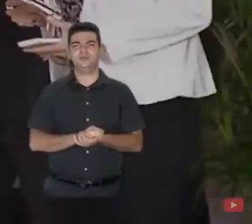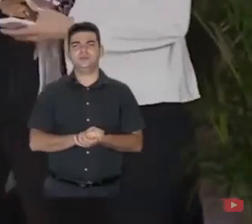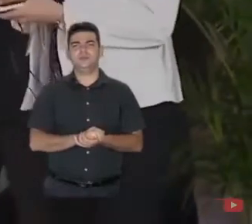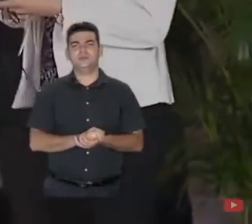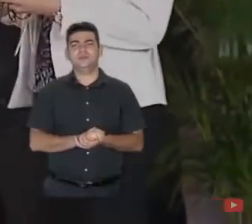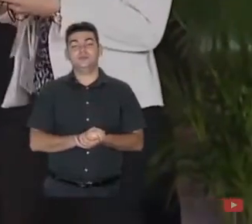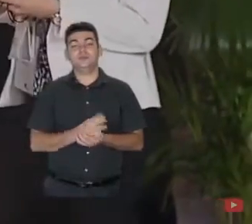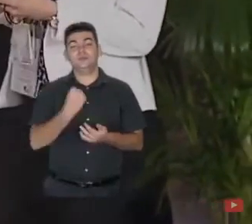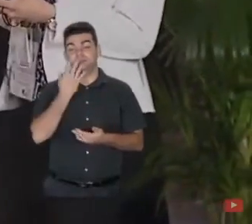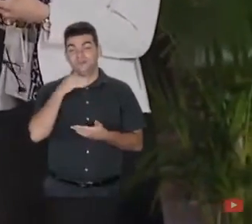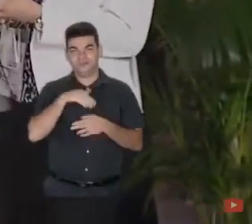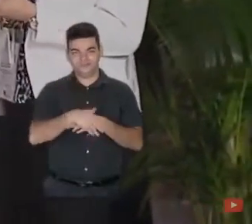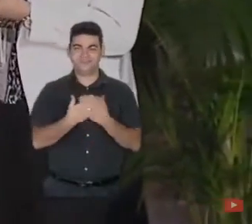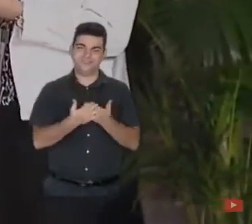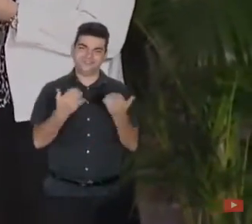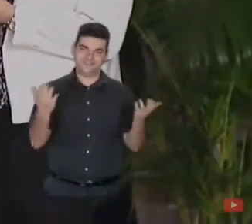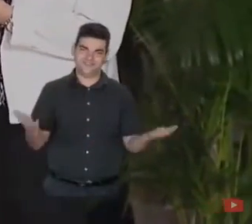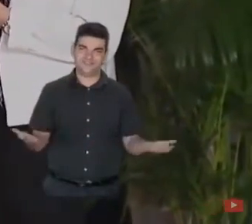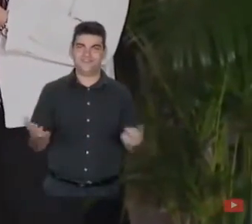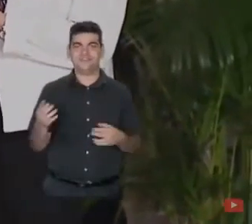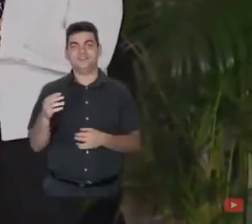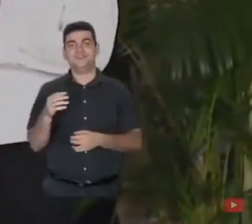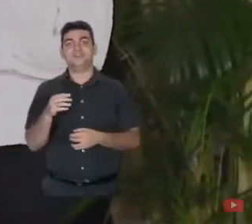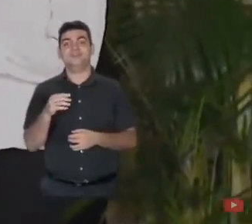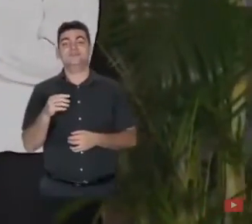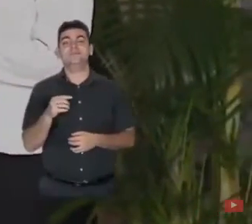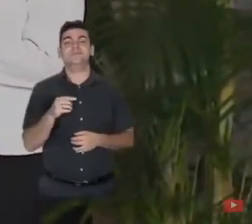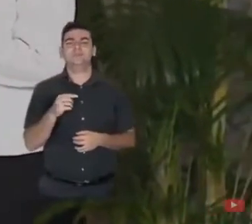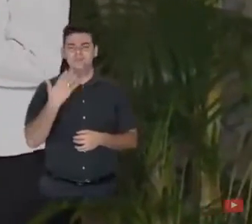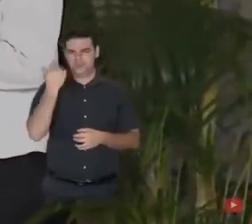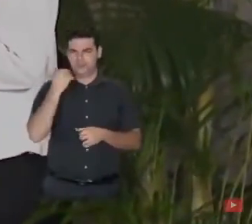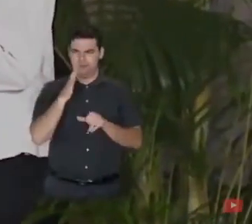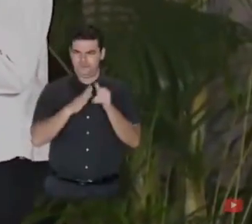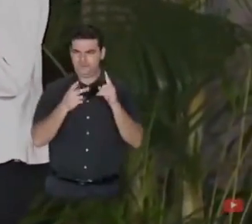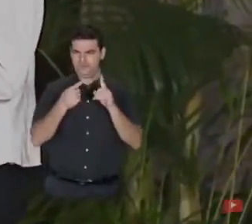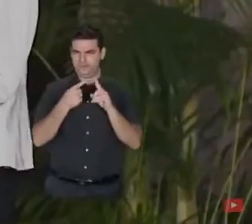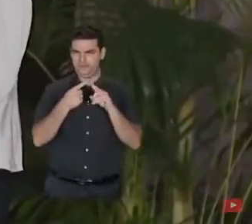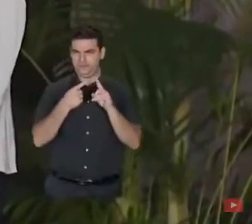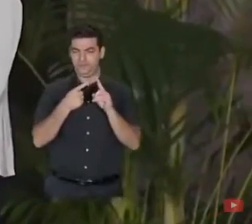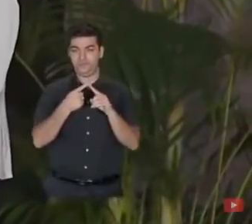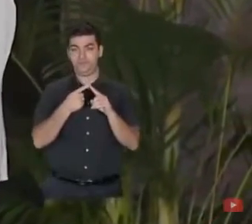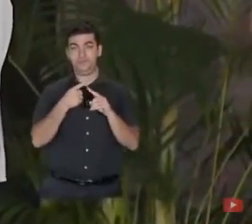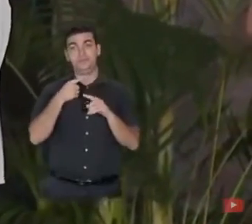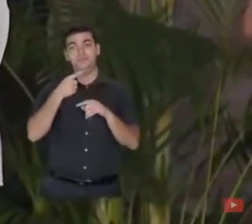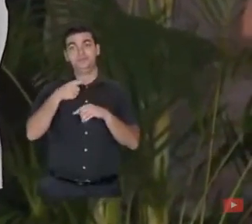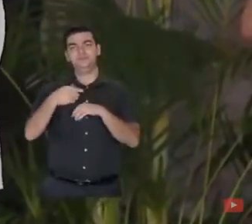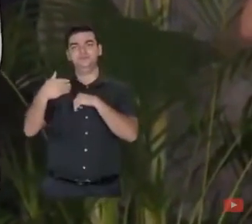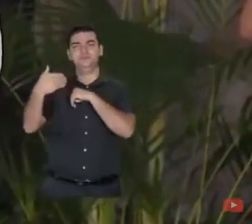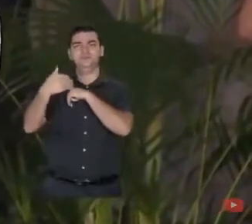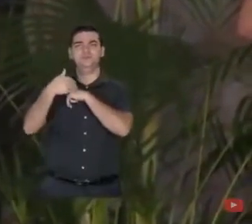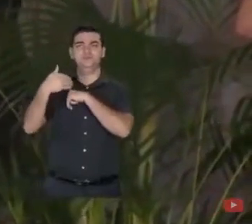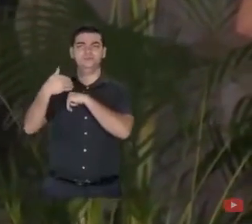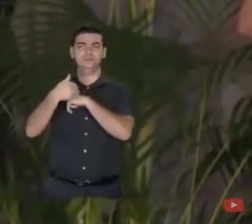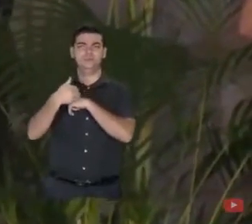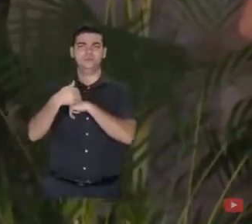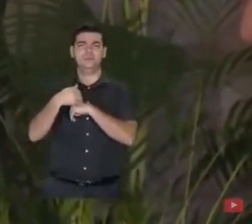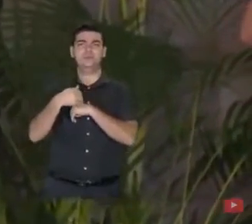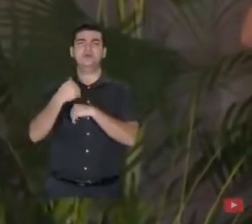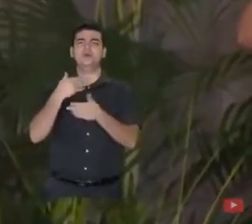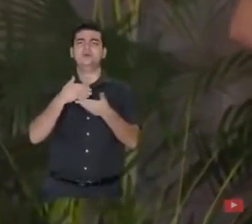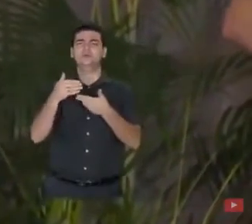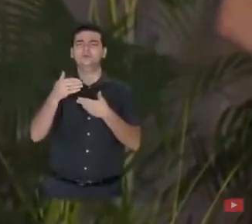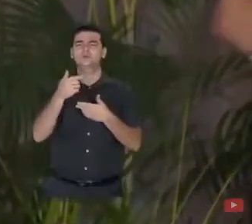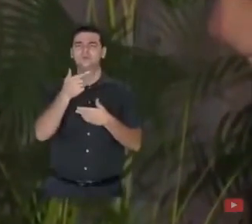Boa noite, ministro. Boa noite a todos. Eu gostaria de saber, primeiramente, se esse ataque, ele se deu por volta do